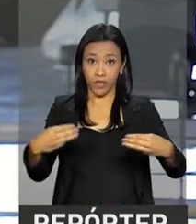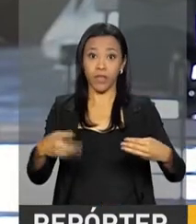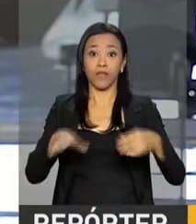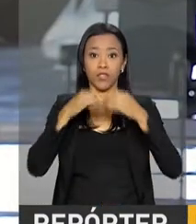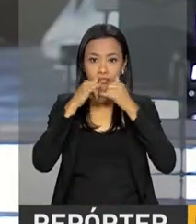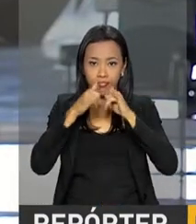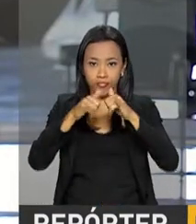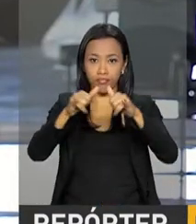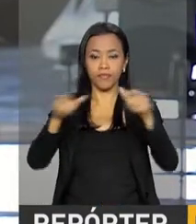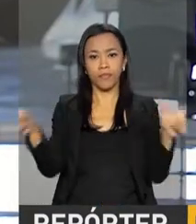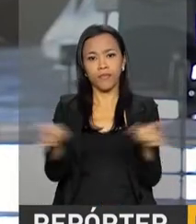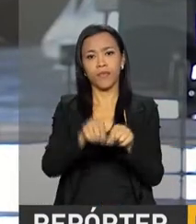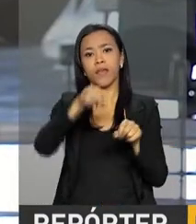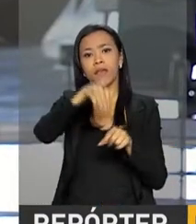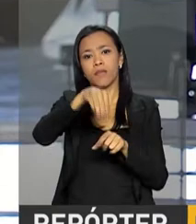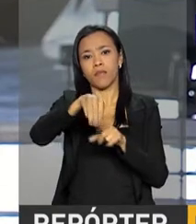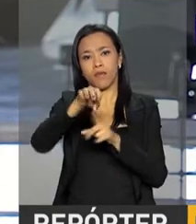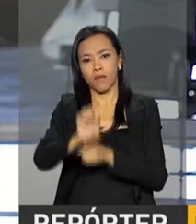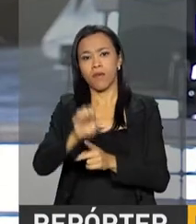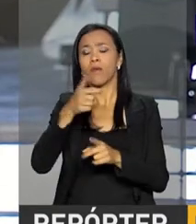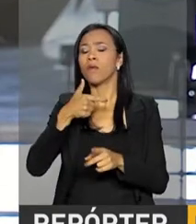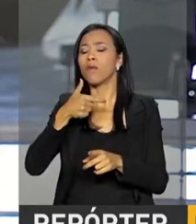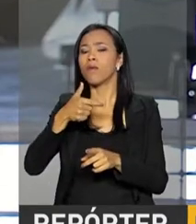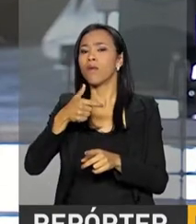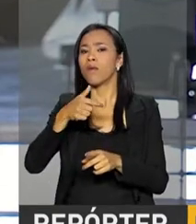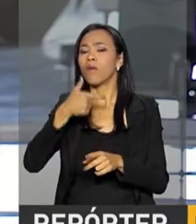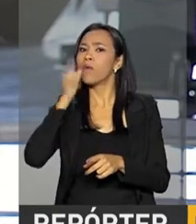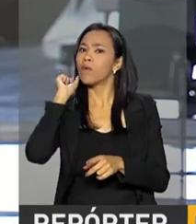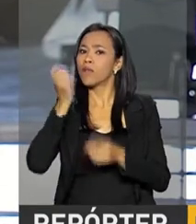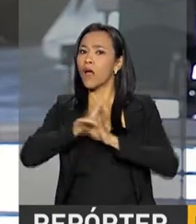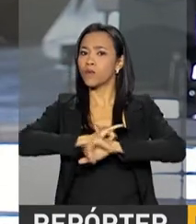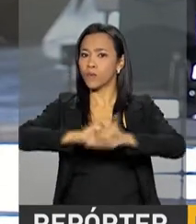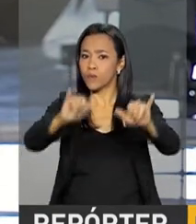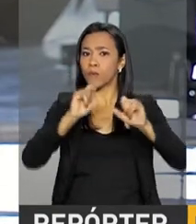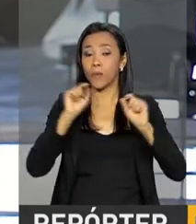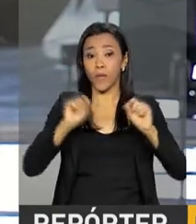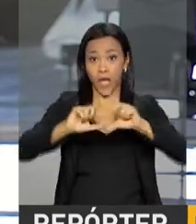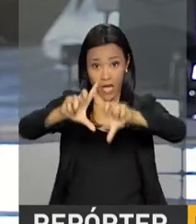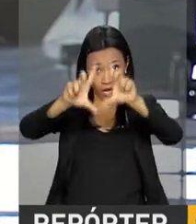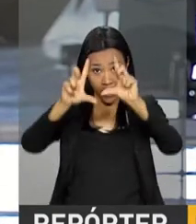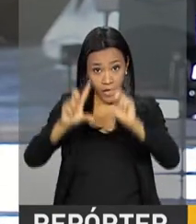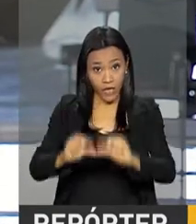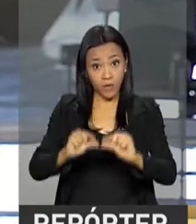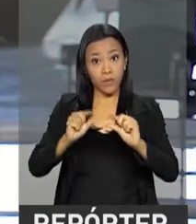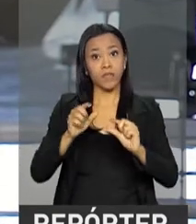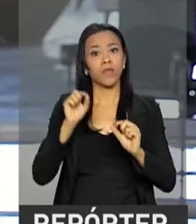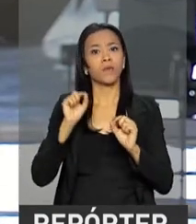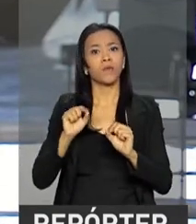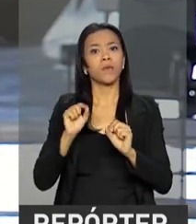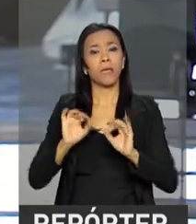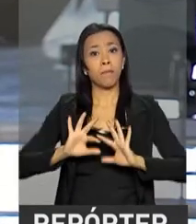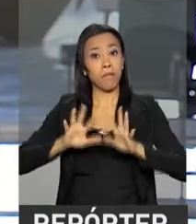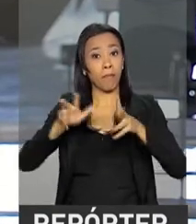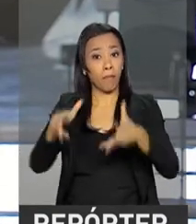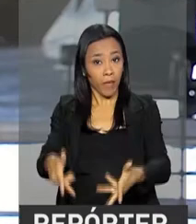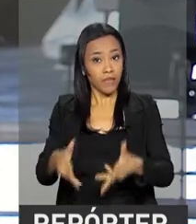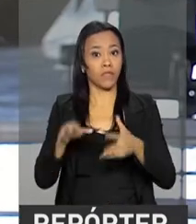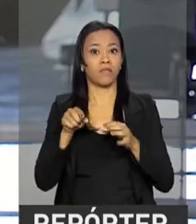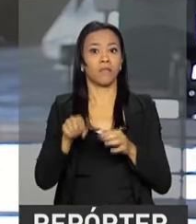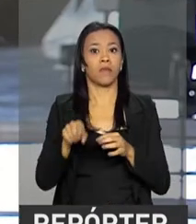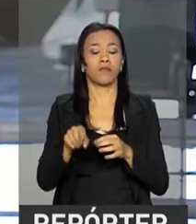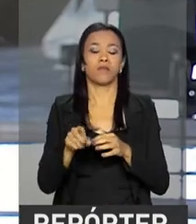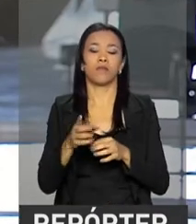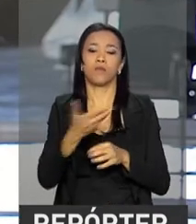energia anunciou ontem em nota que vai propor a redução da participação da união no capital da